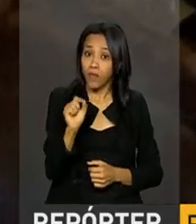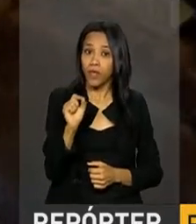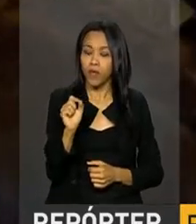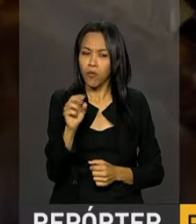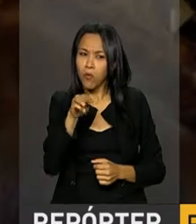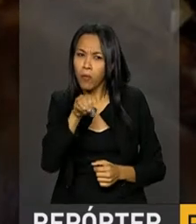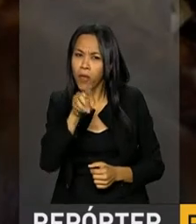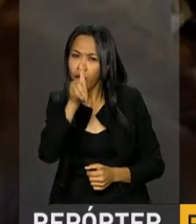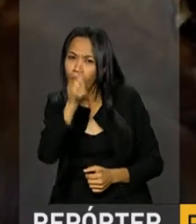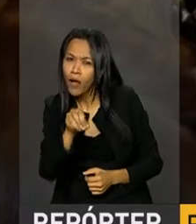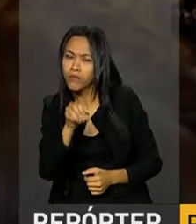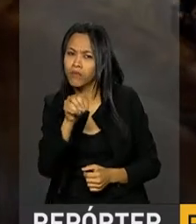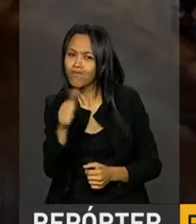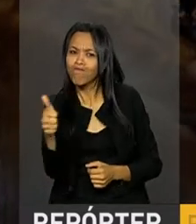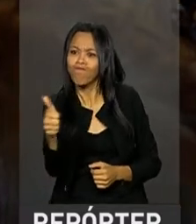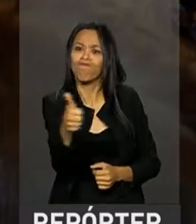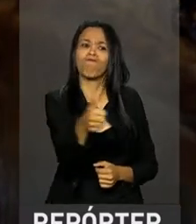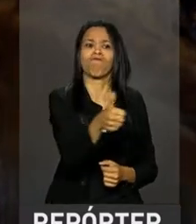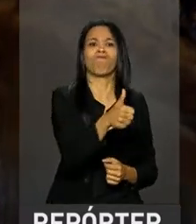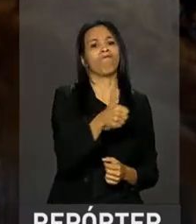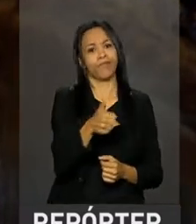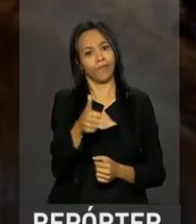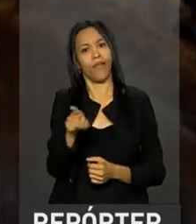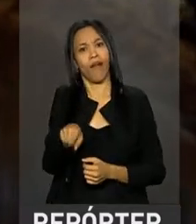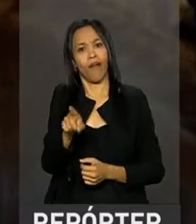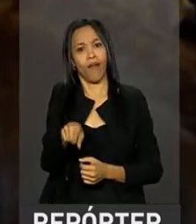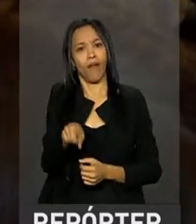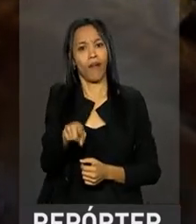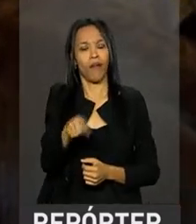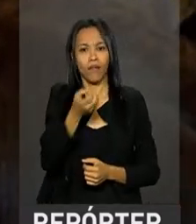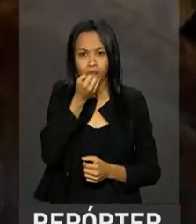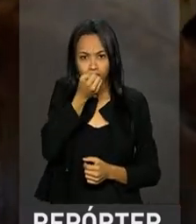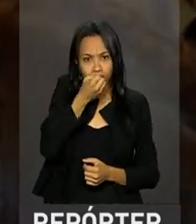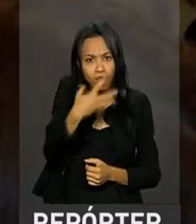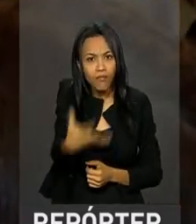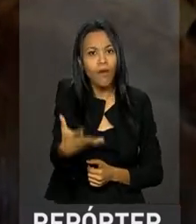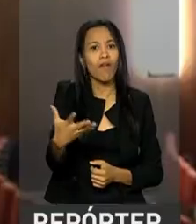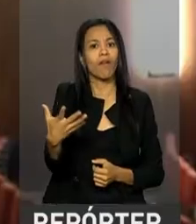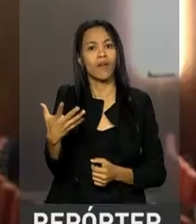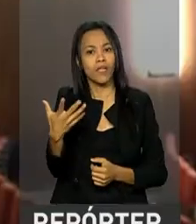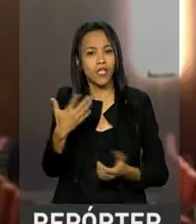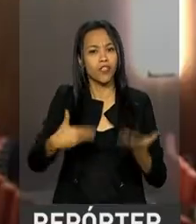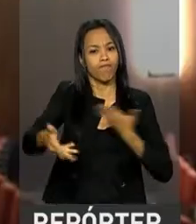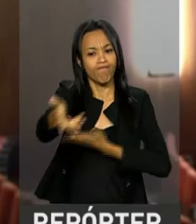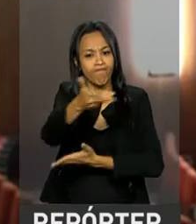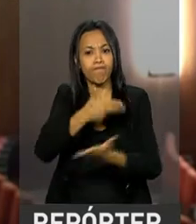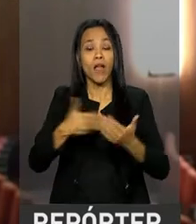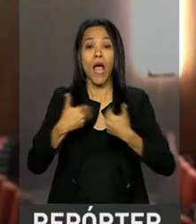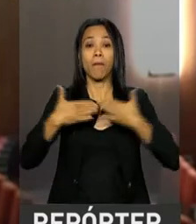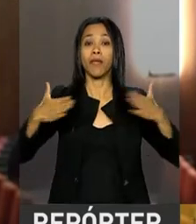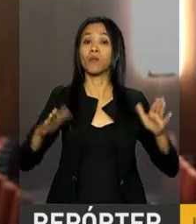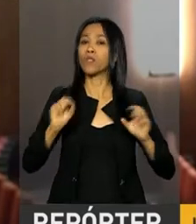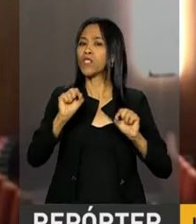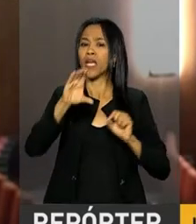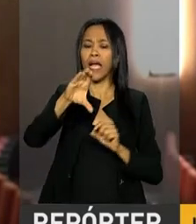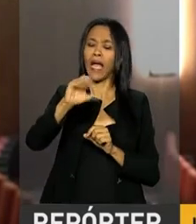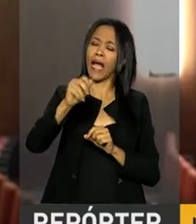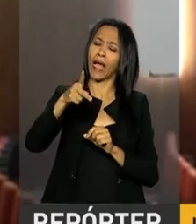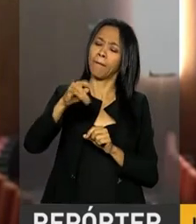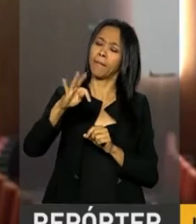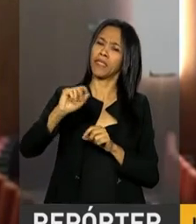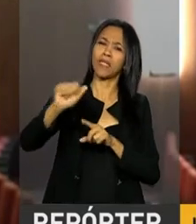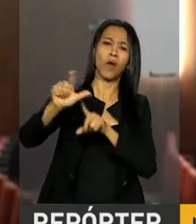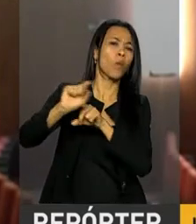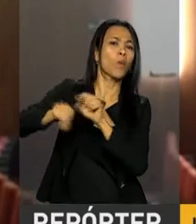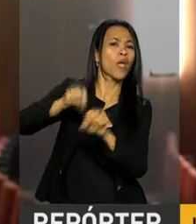mercado, que esta deve ser, sim, uma alternativa que venha a ser aprofundada. A abertura de capital é a venda de ações de uma empresa